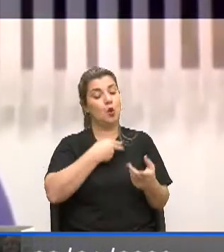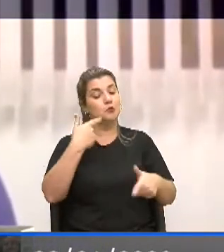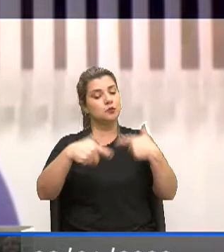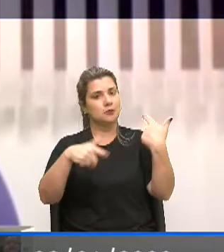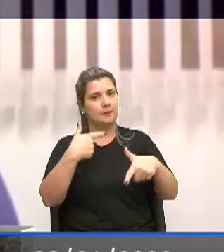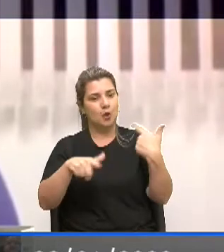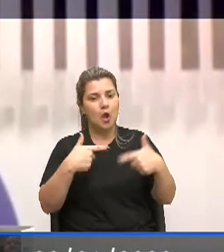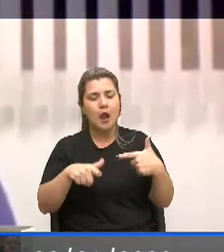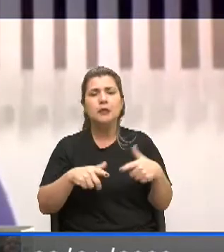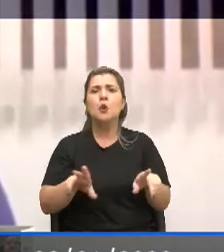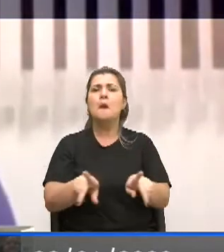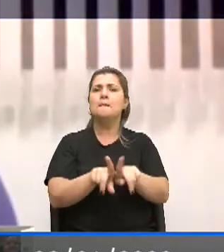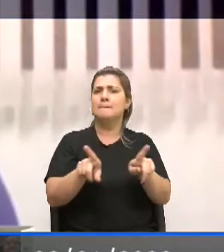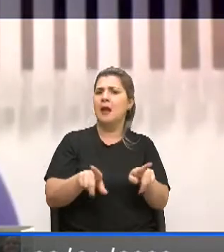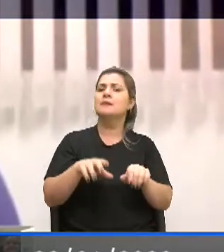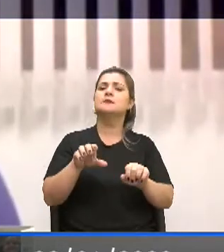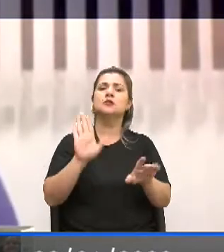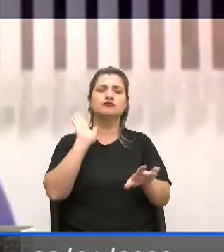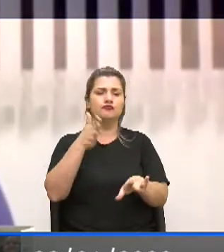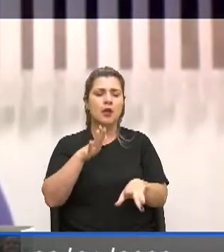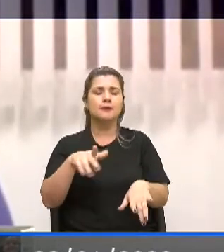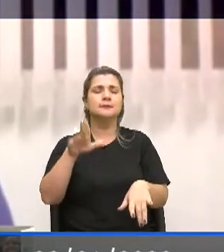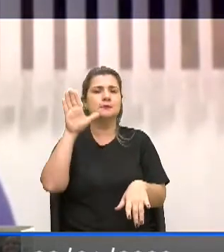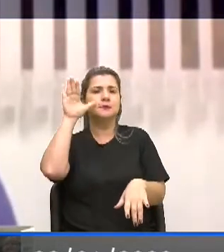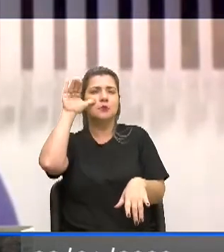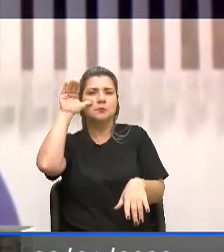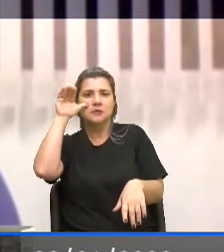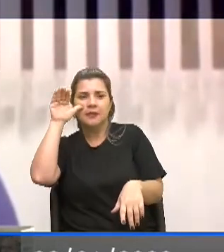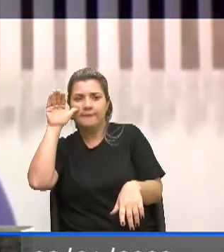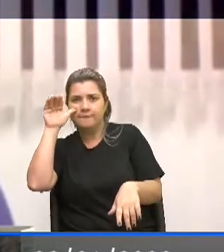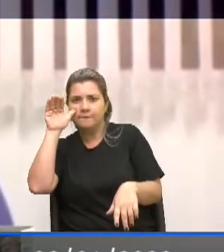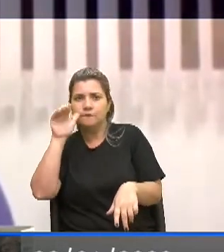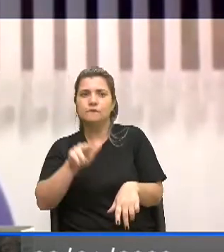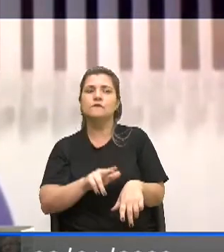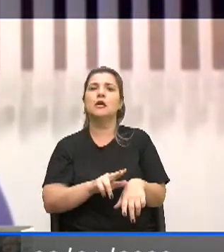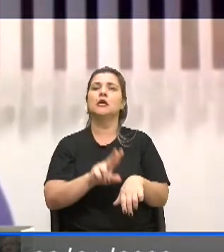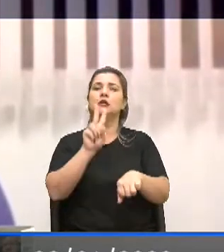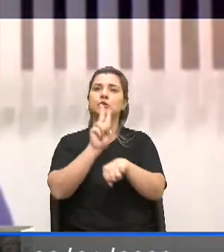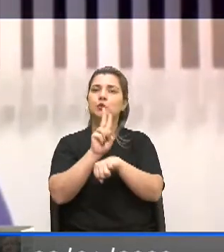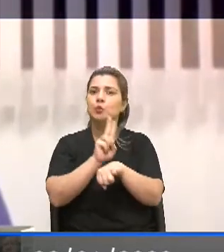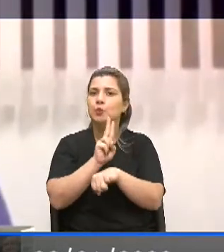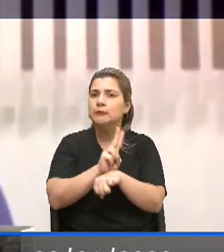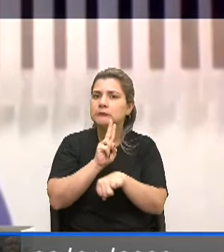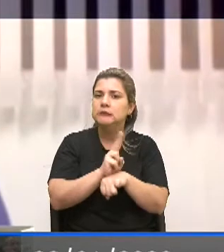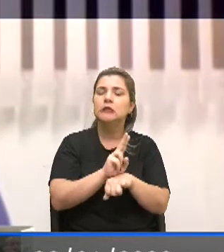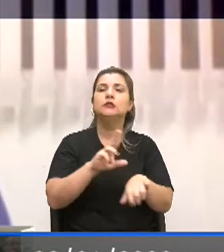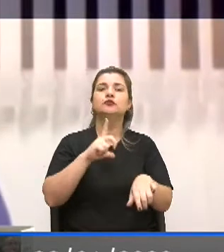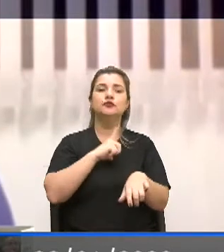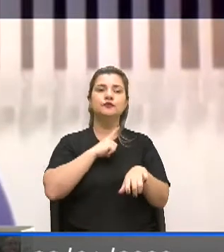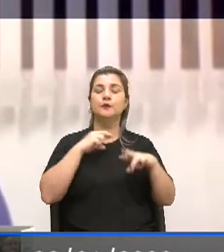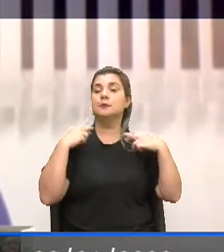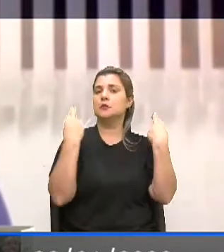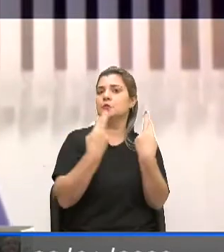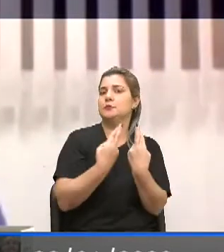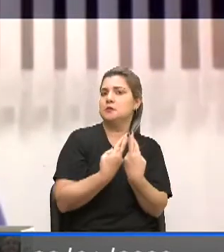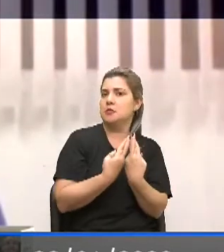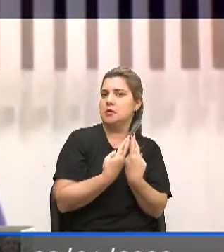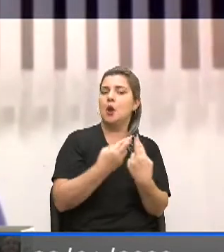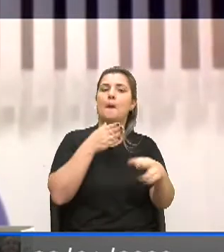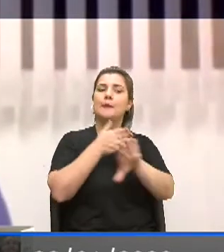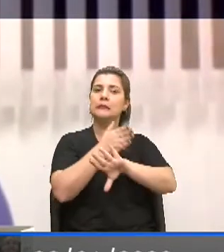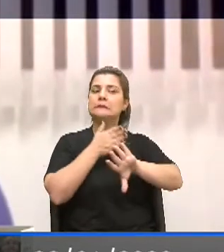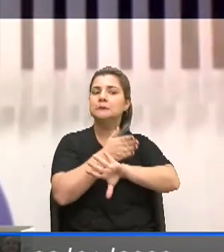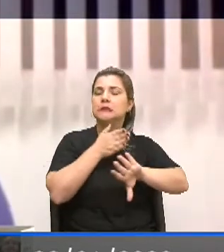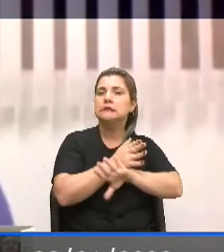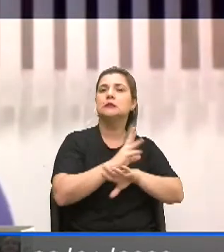alinhado, hoje tivemos várias reuniões já com o Ministério do Trabalho, com a participação da Federação dos Trabalhadores, todos temos os mesmos